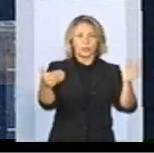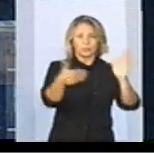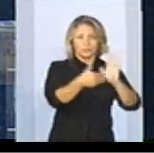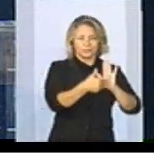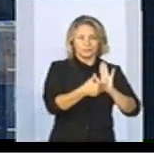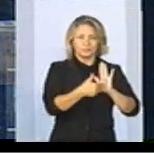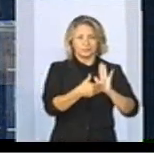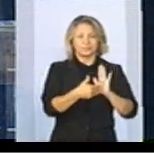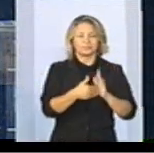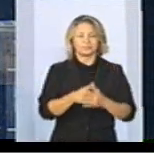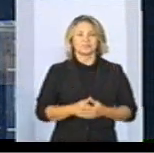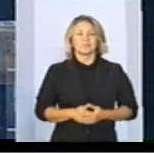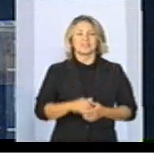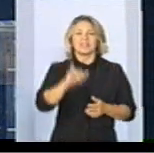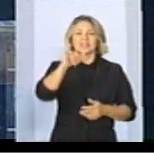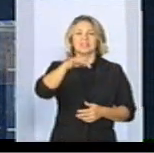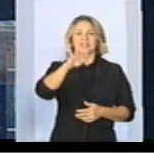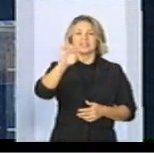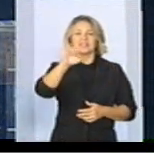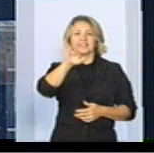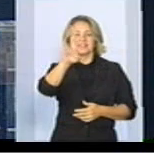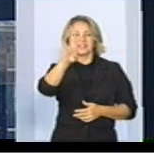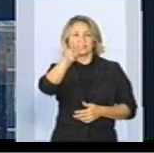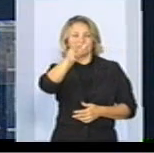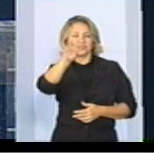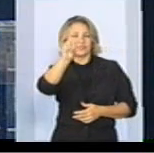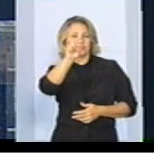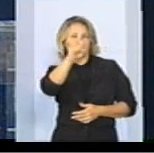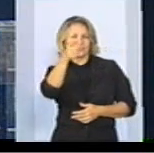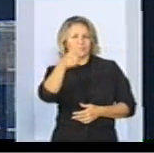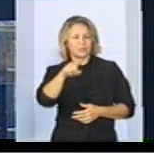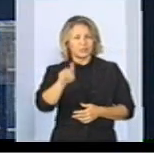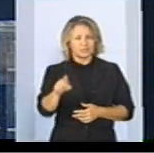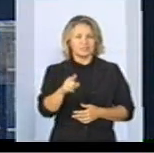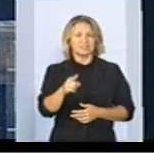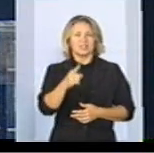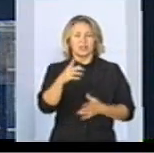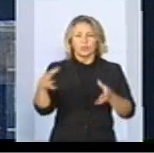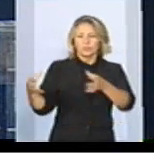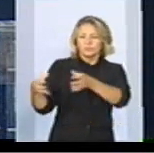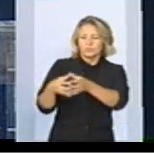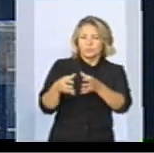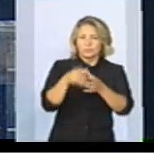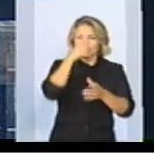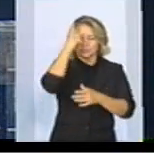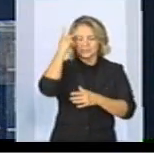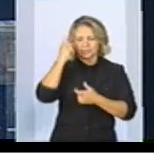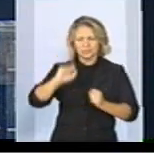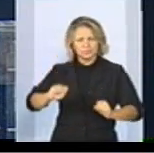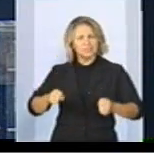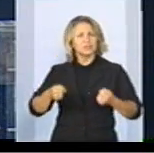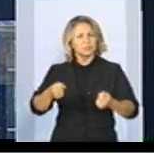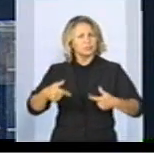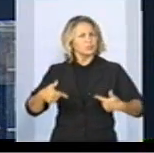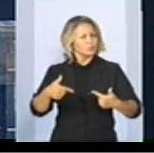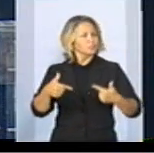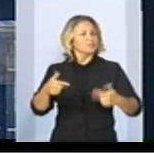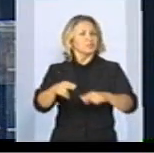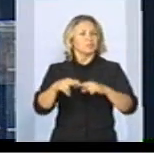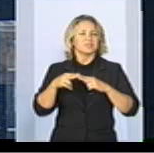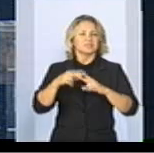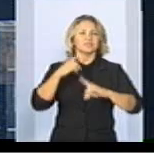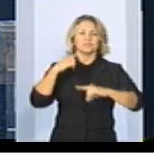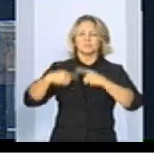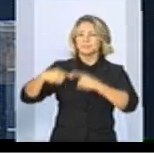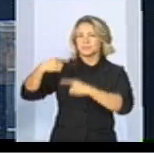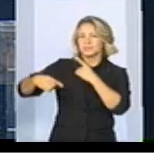O Intervoz é um coletivo de jornalistas, ativistas que lutam por políticas públicas de comunicação no